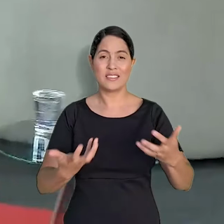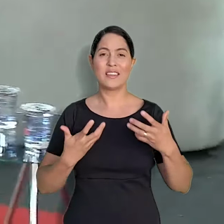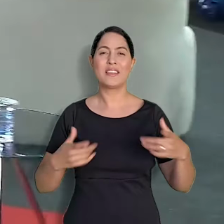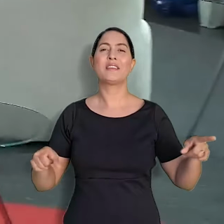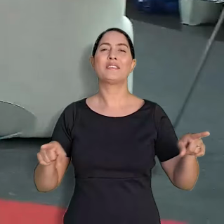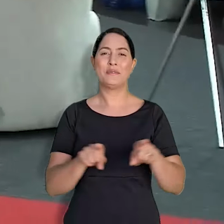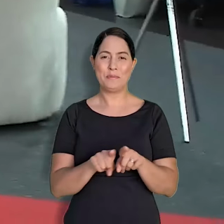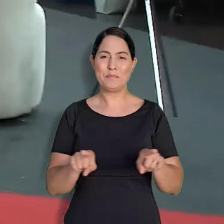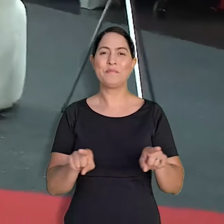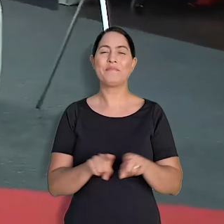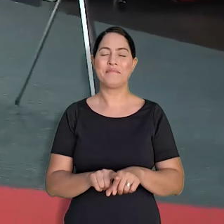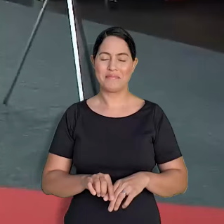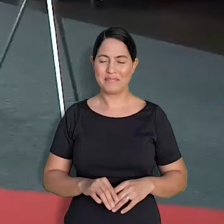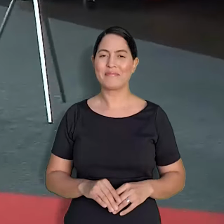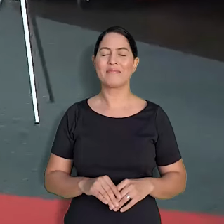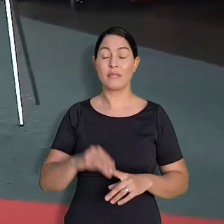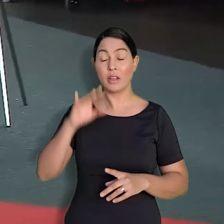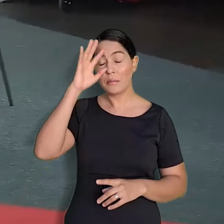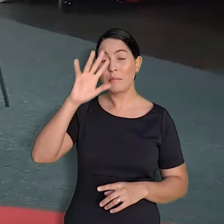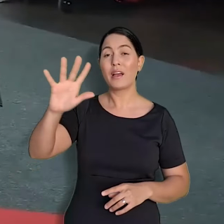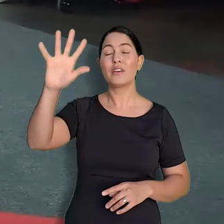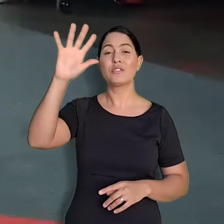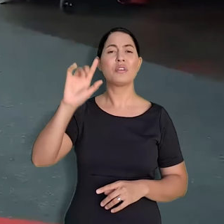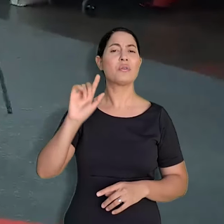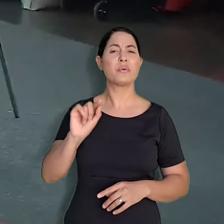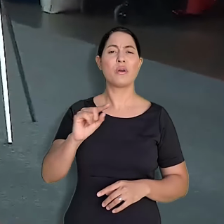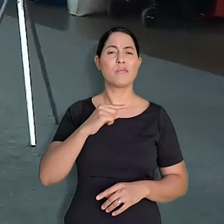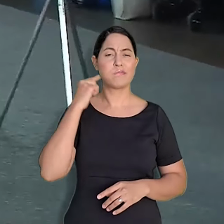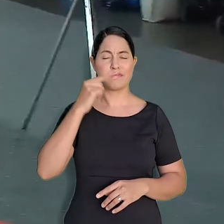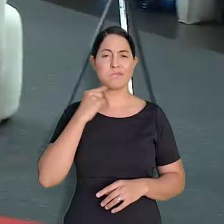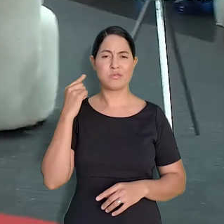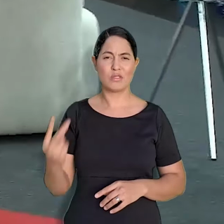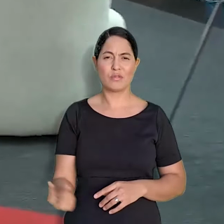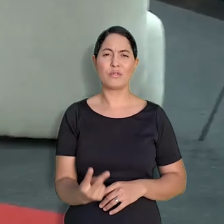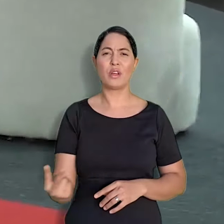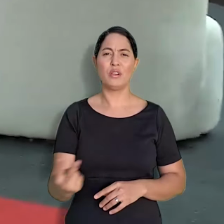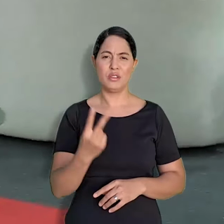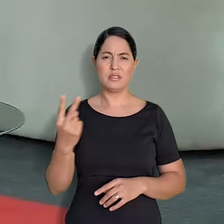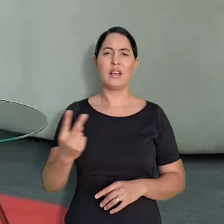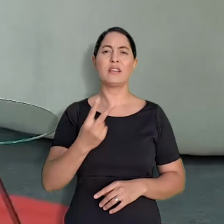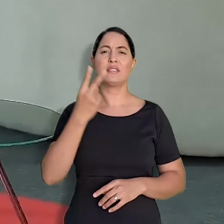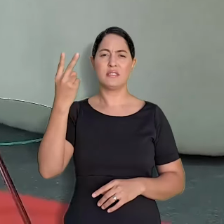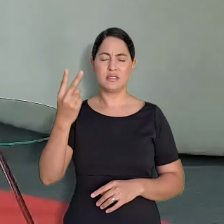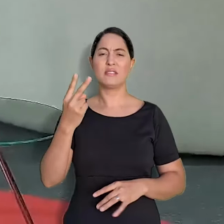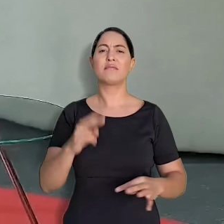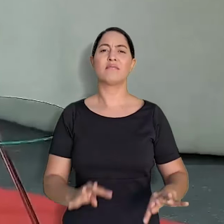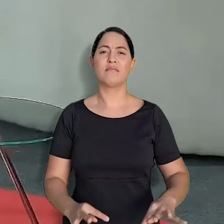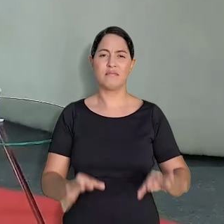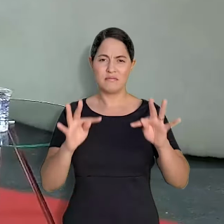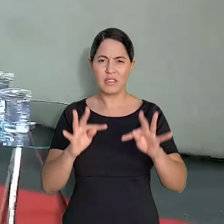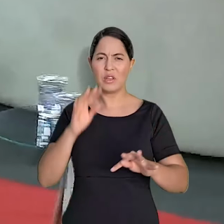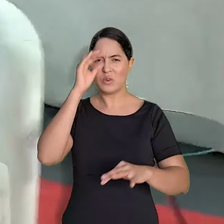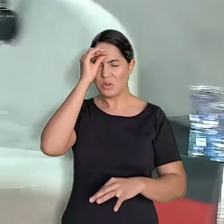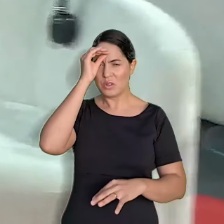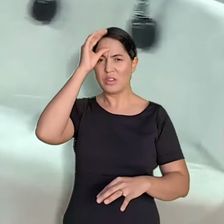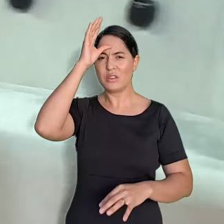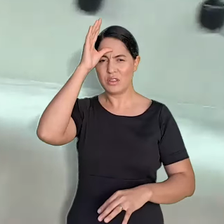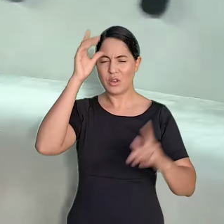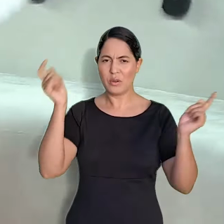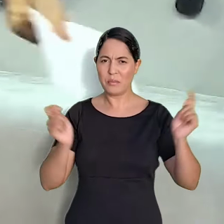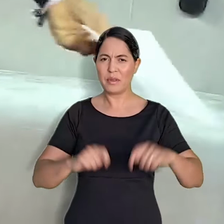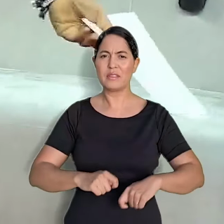também. Imaginar uma advocacia que seja valorizada pela competência, pelo conhecimento, pelo trabalho, não pelo sobrenome,